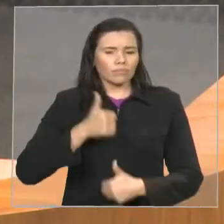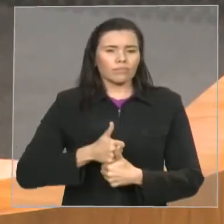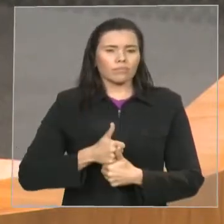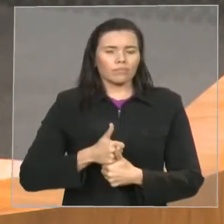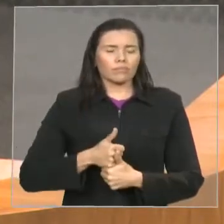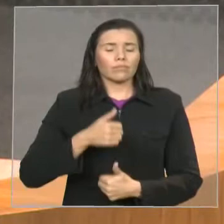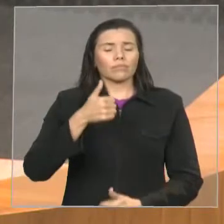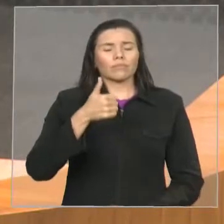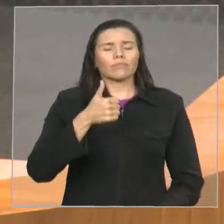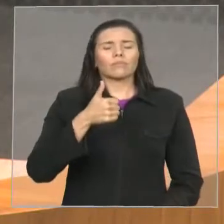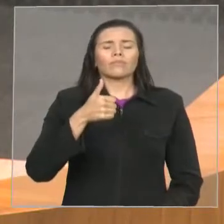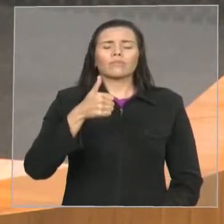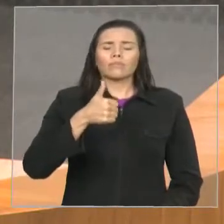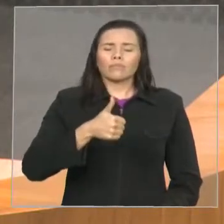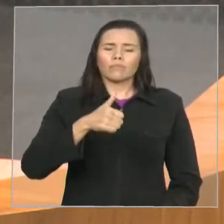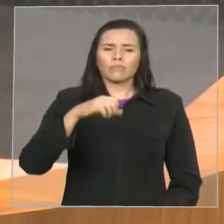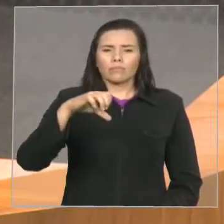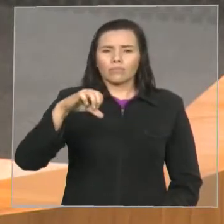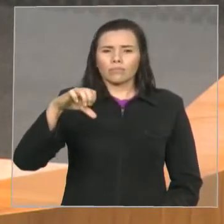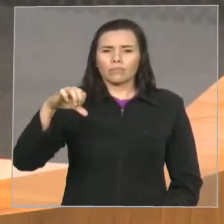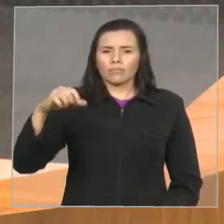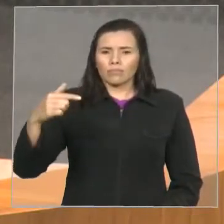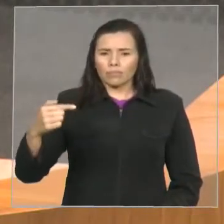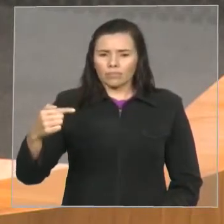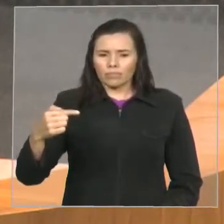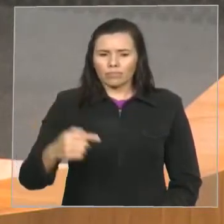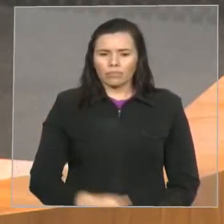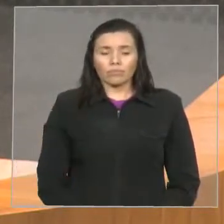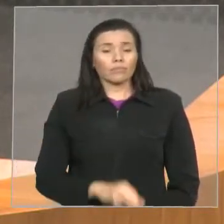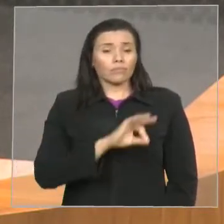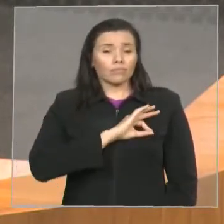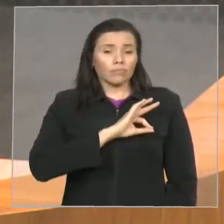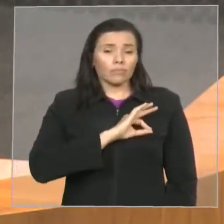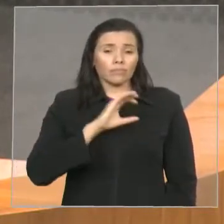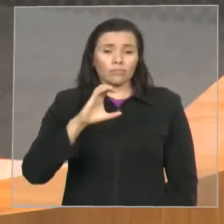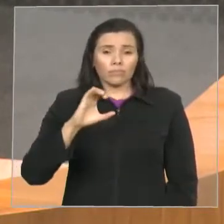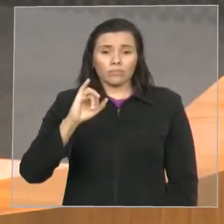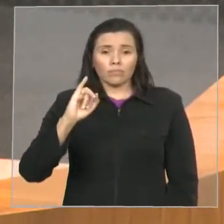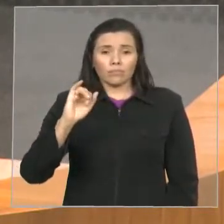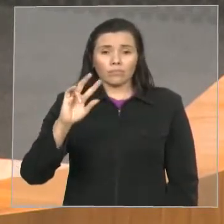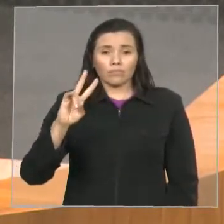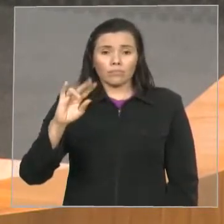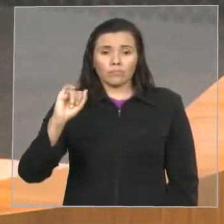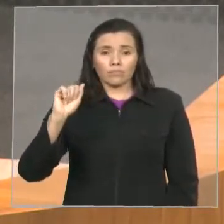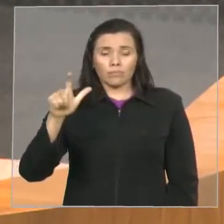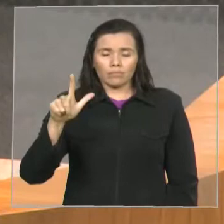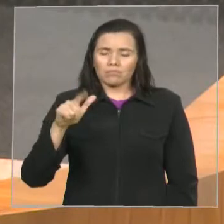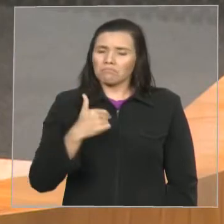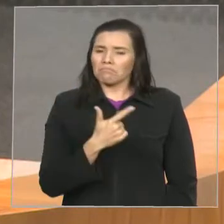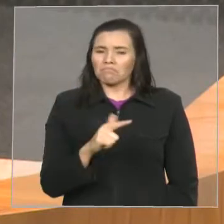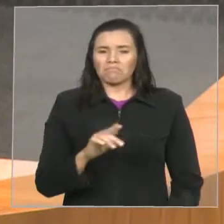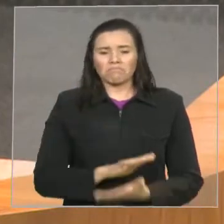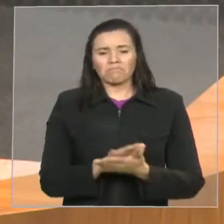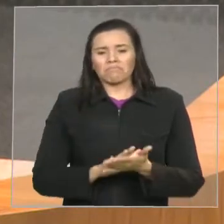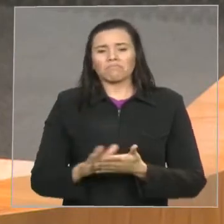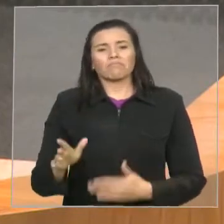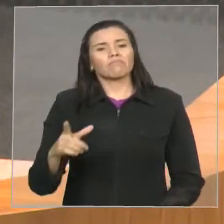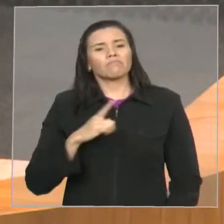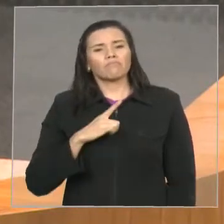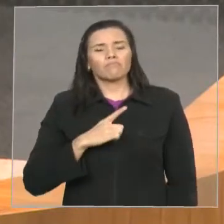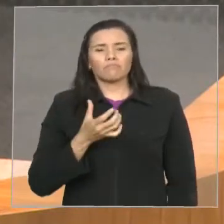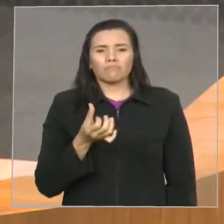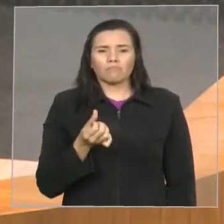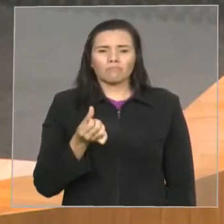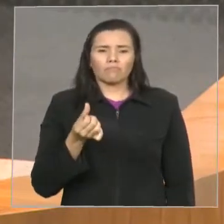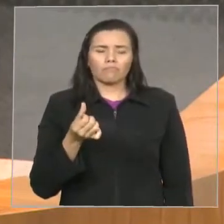97. E na Polícia Civil praticamente não existia nada. Tínhamos 62 delegados de carreira e